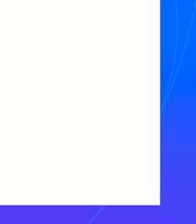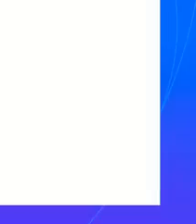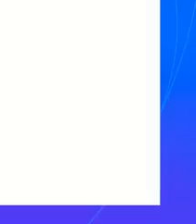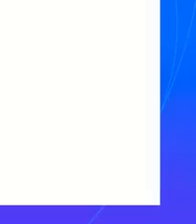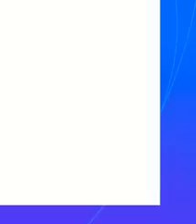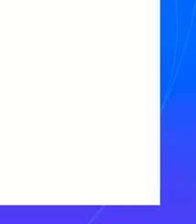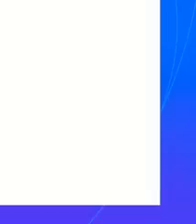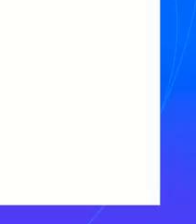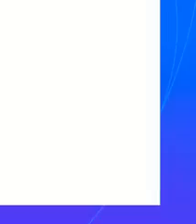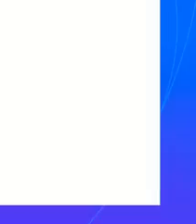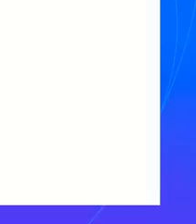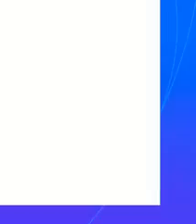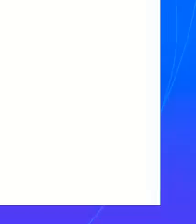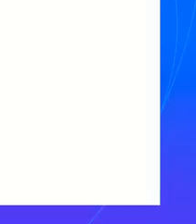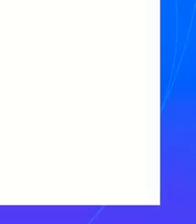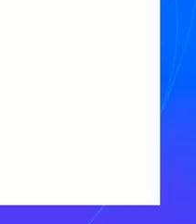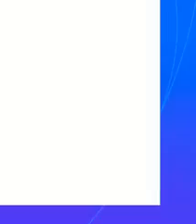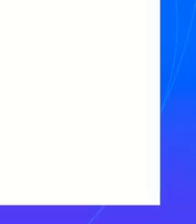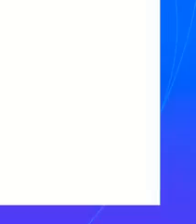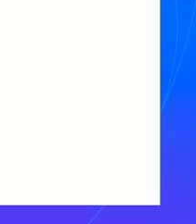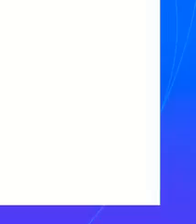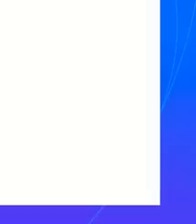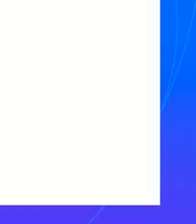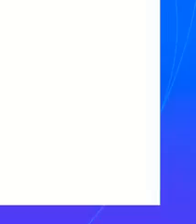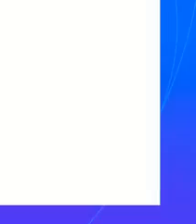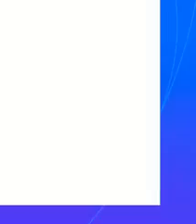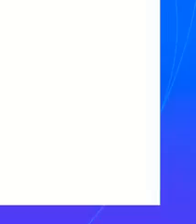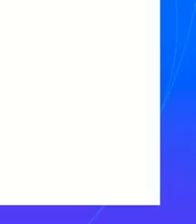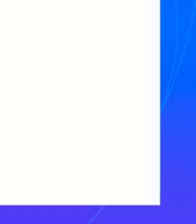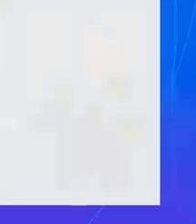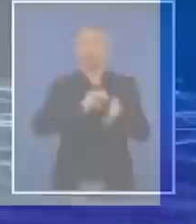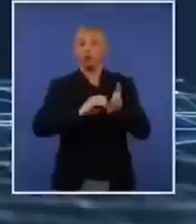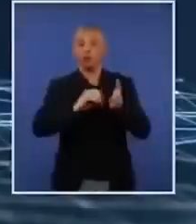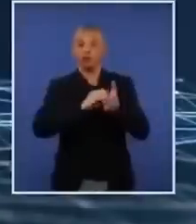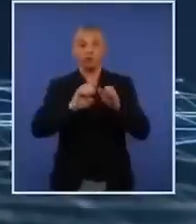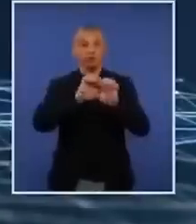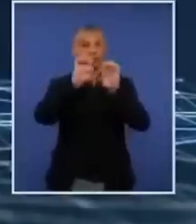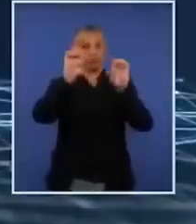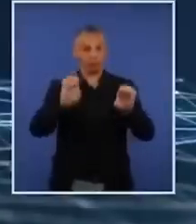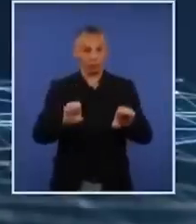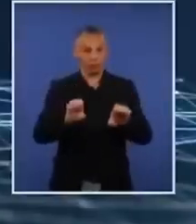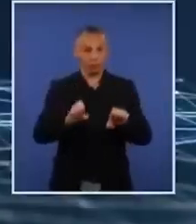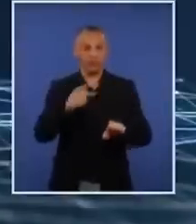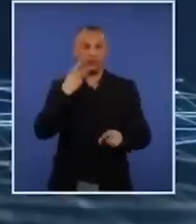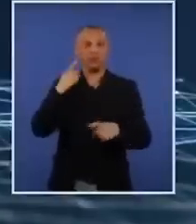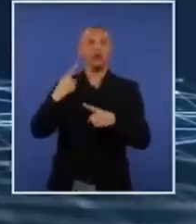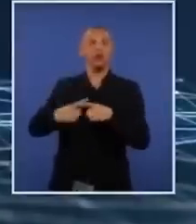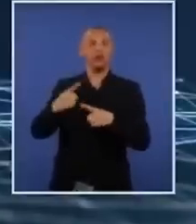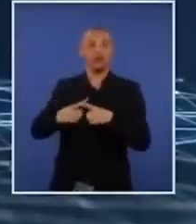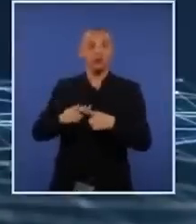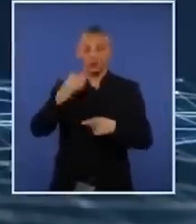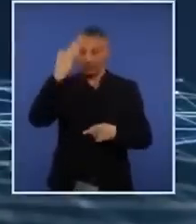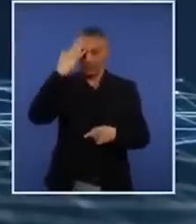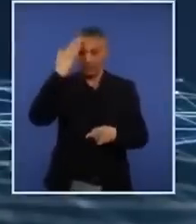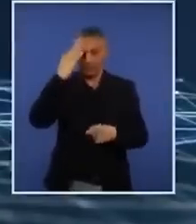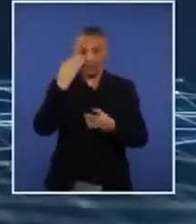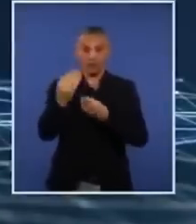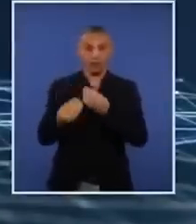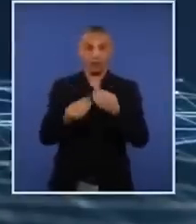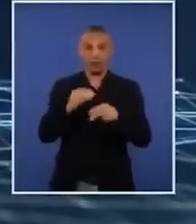nos votos totais que consideram também brancos e nulos ou pessoas que não sabem Lula tem 48 bolsonaro 44